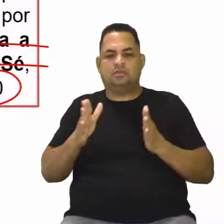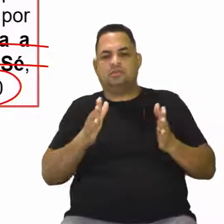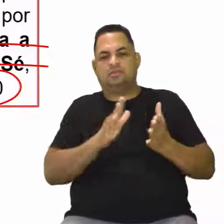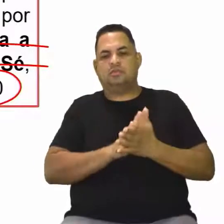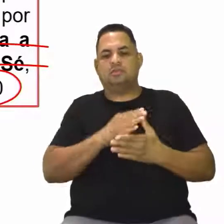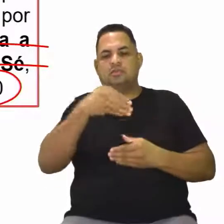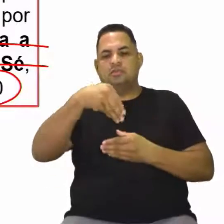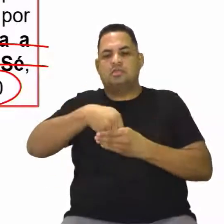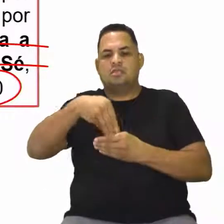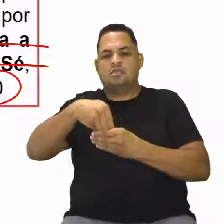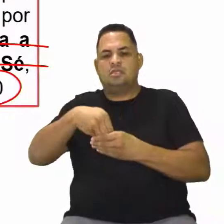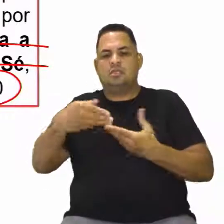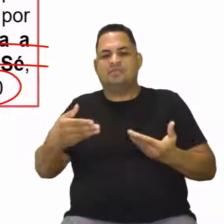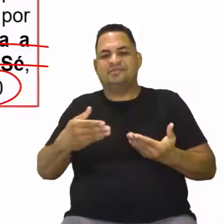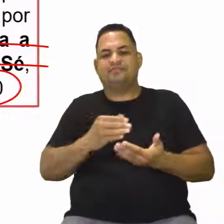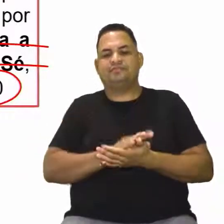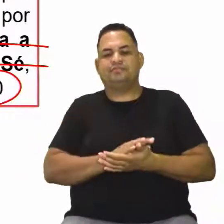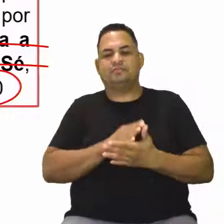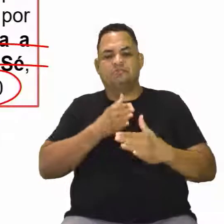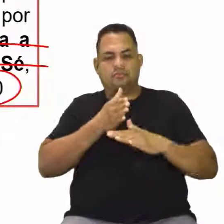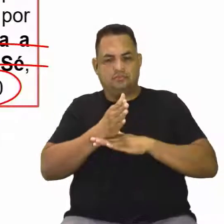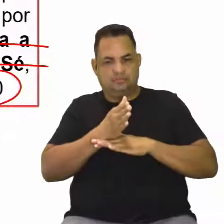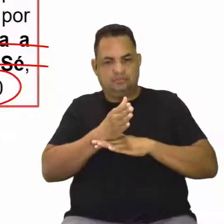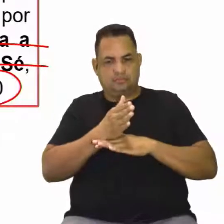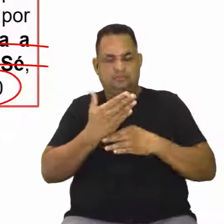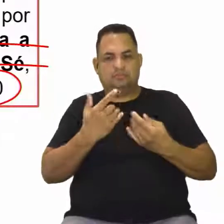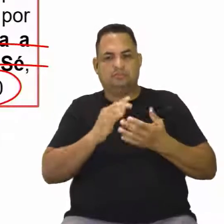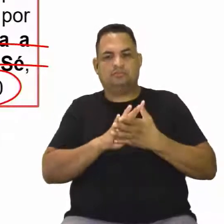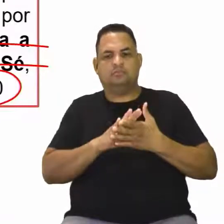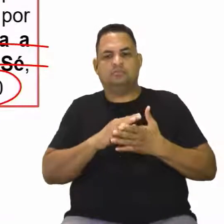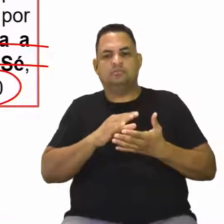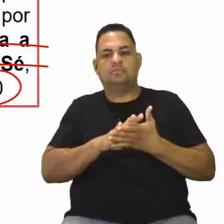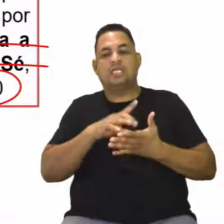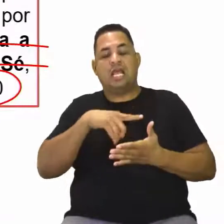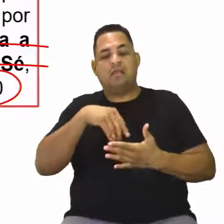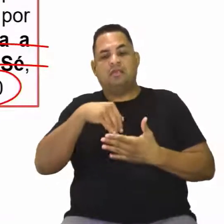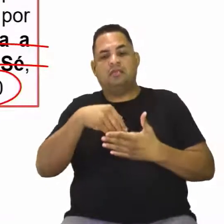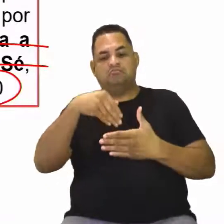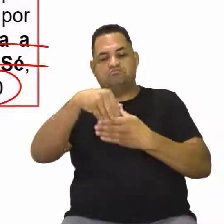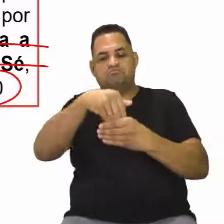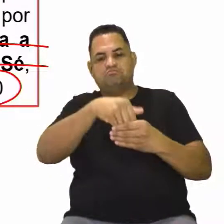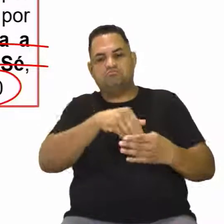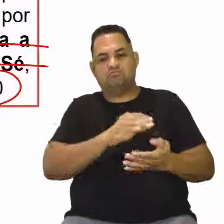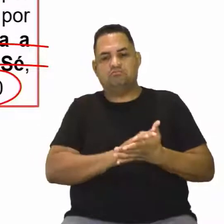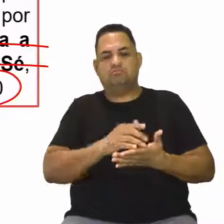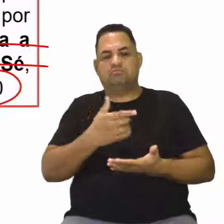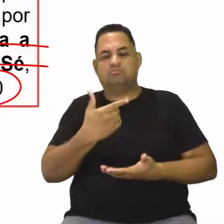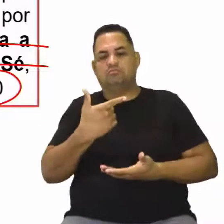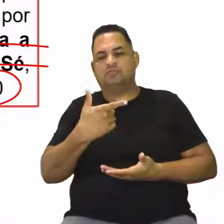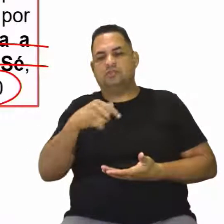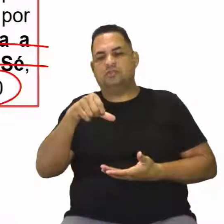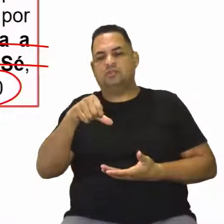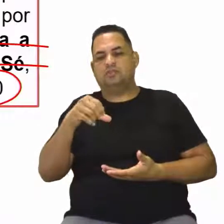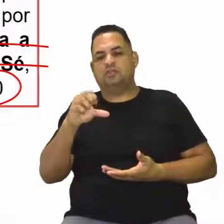a eleição direta. Foi a votação, e aí eu tenho aqui a votação